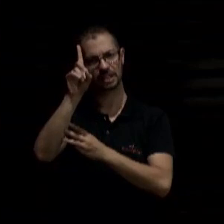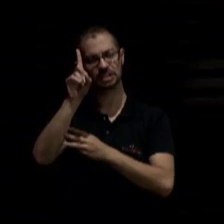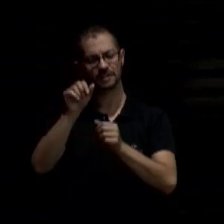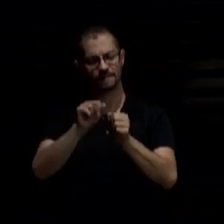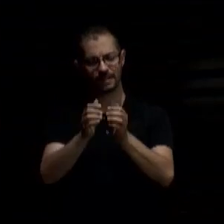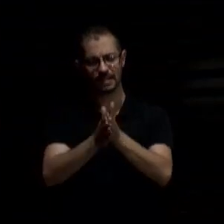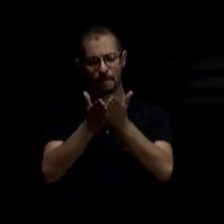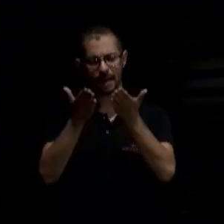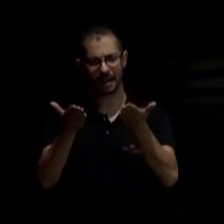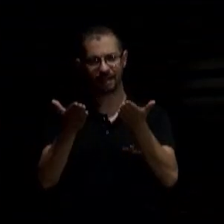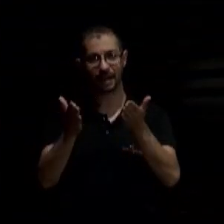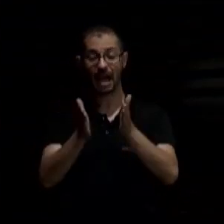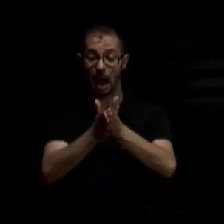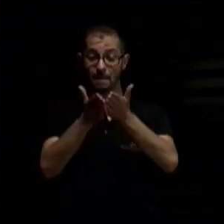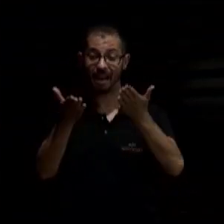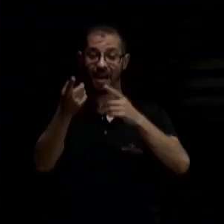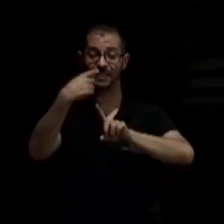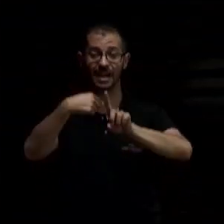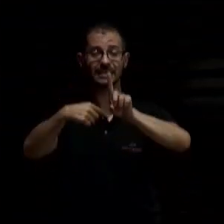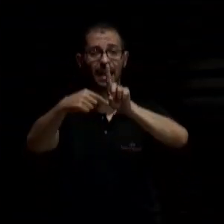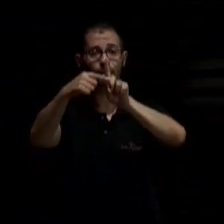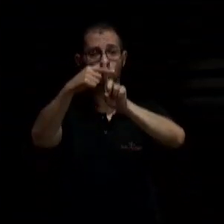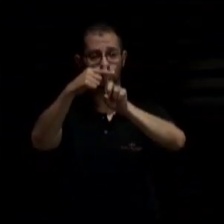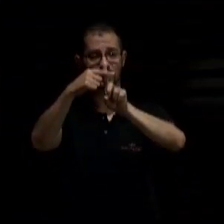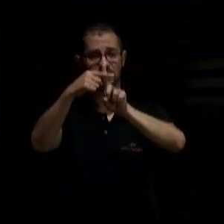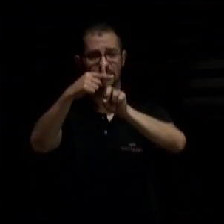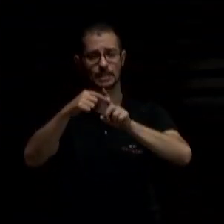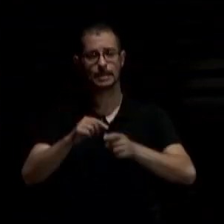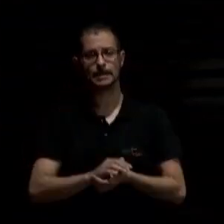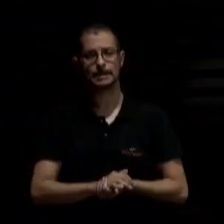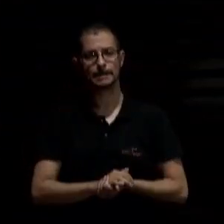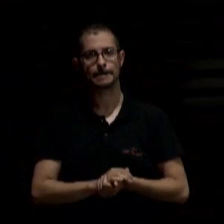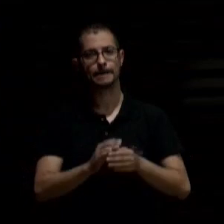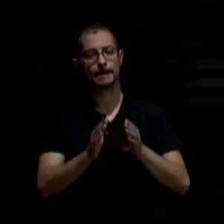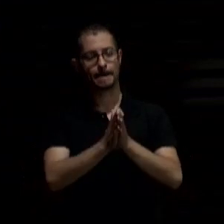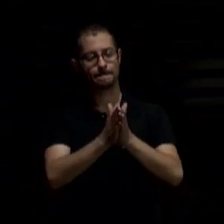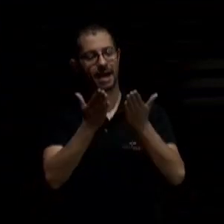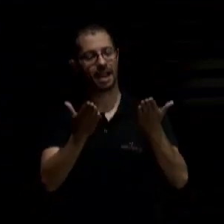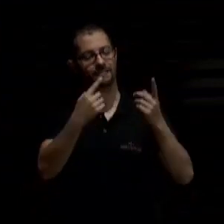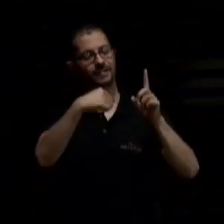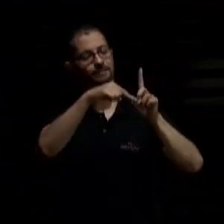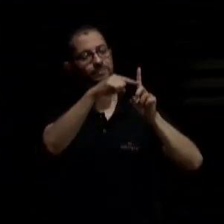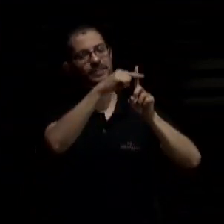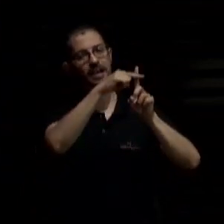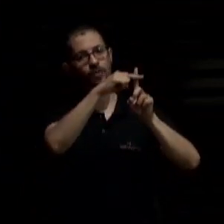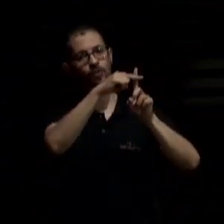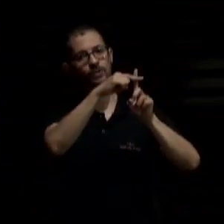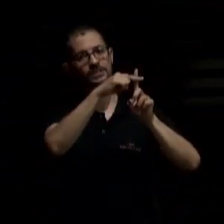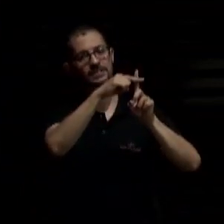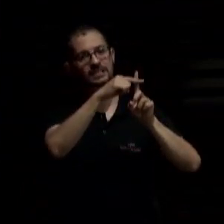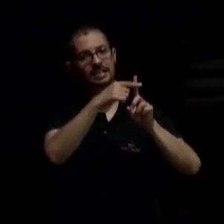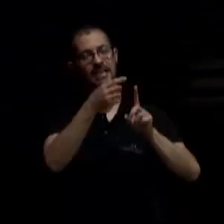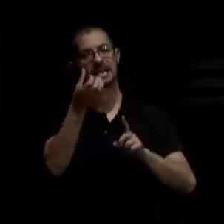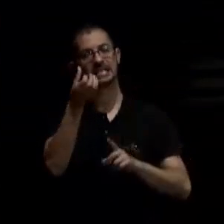a palavra da cruz. Opa, vamos falar aqui um pouquinho. A palavra da cruz. As 6